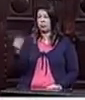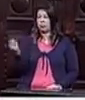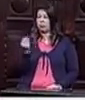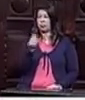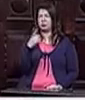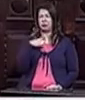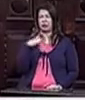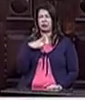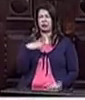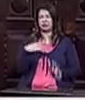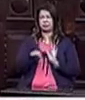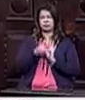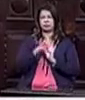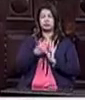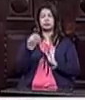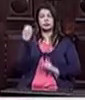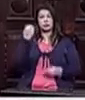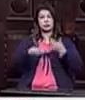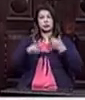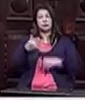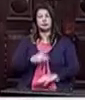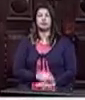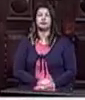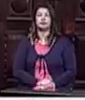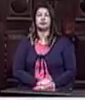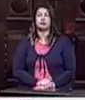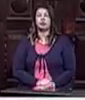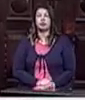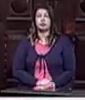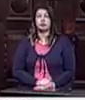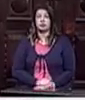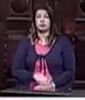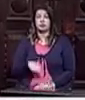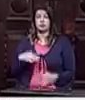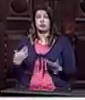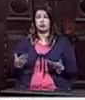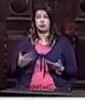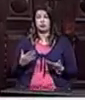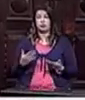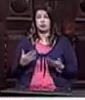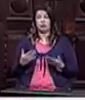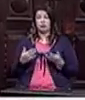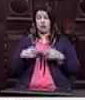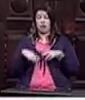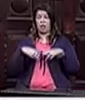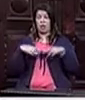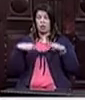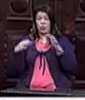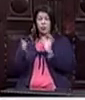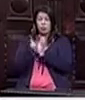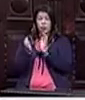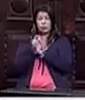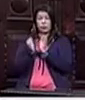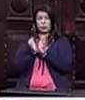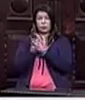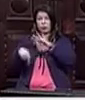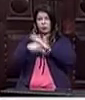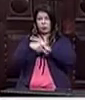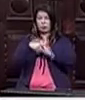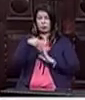debate. Deputado Eliomar Coelho, a bancada do PSOL vai